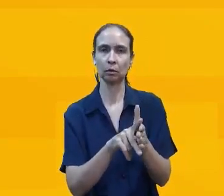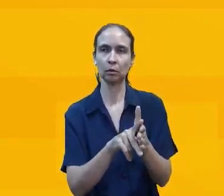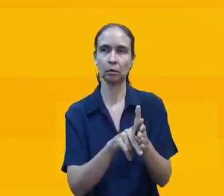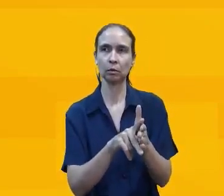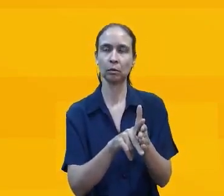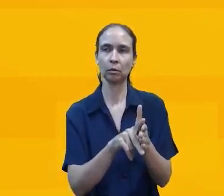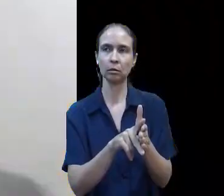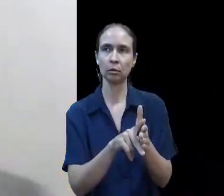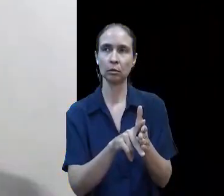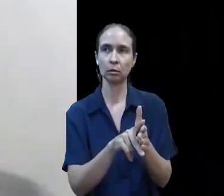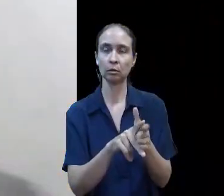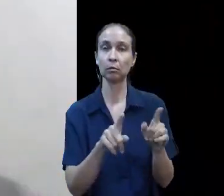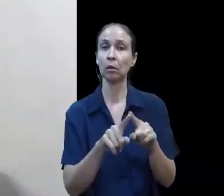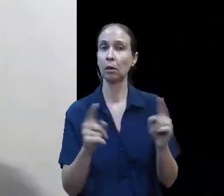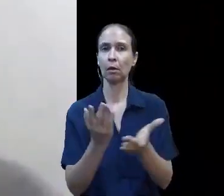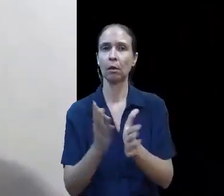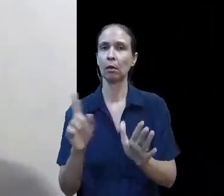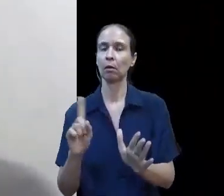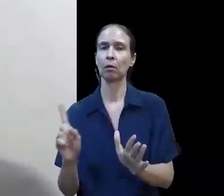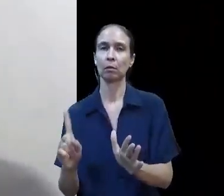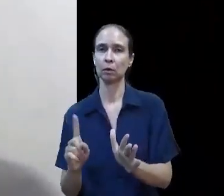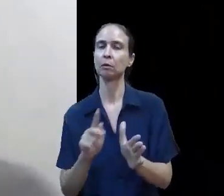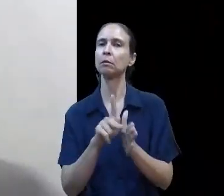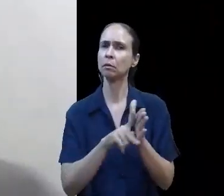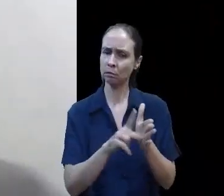está tocando ainda e não vamos parar nunca.